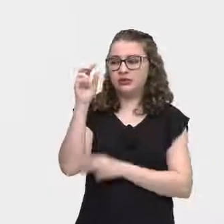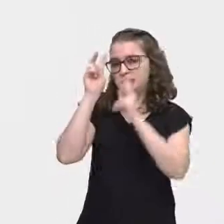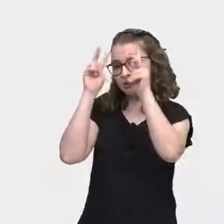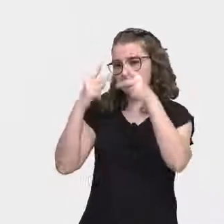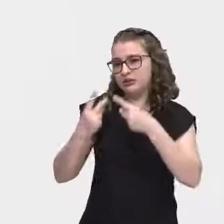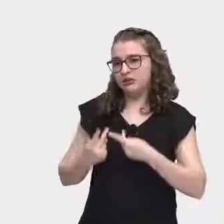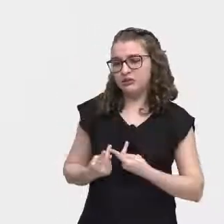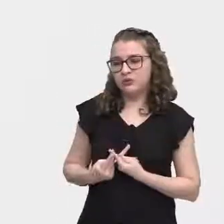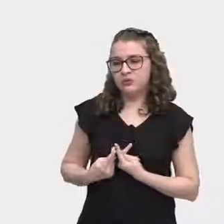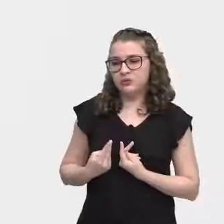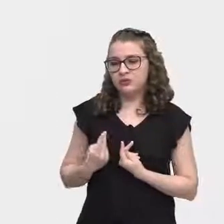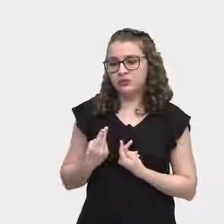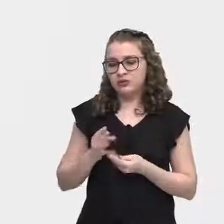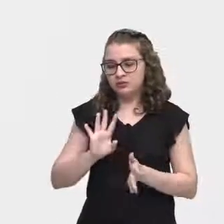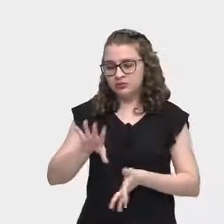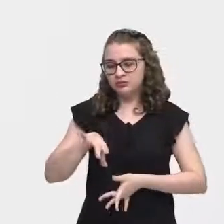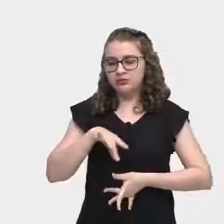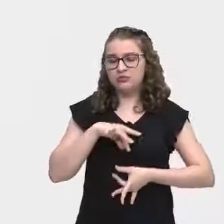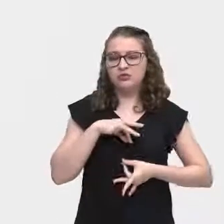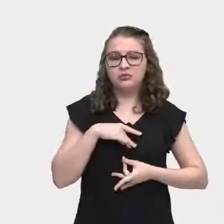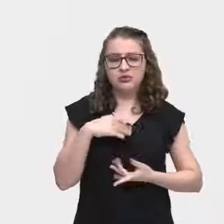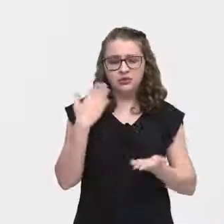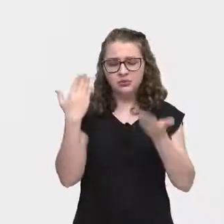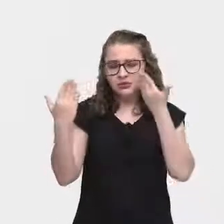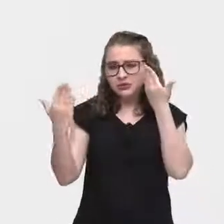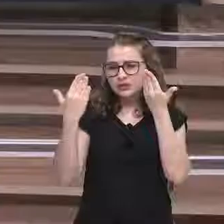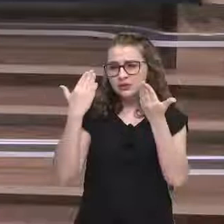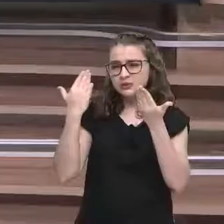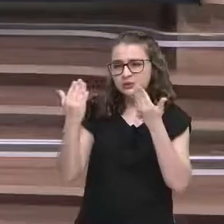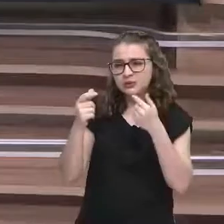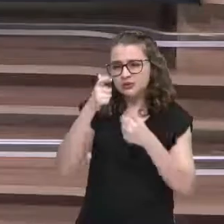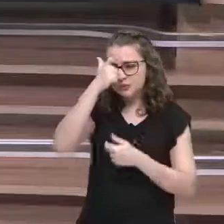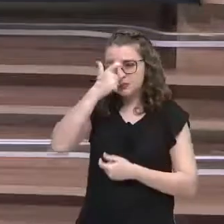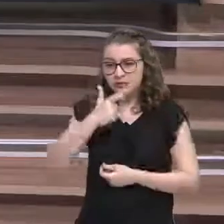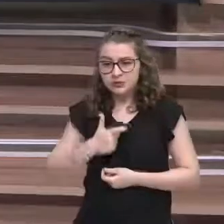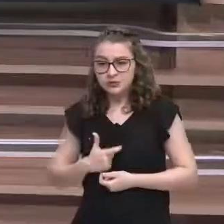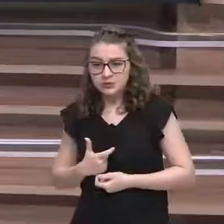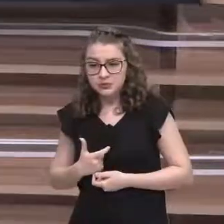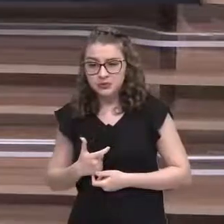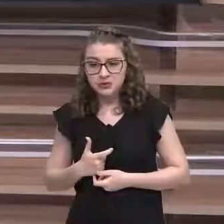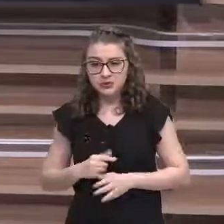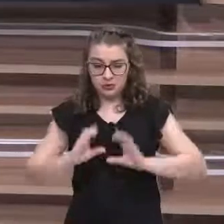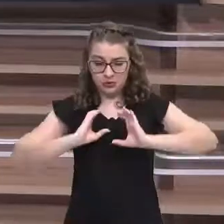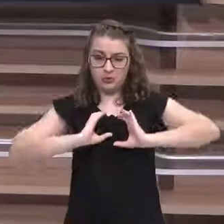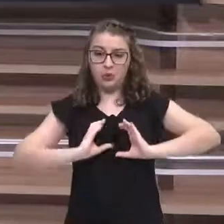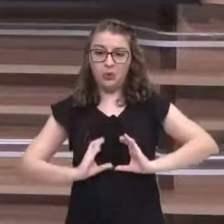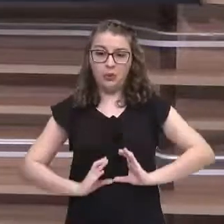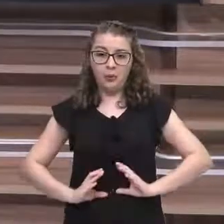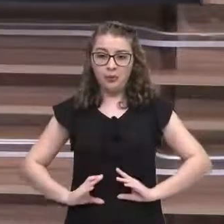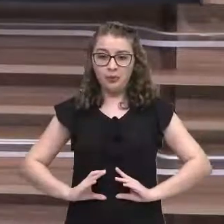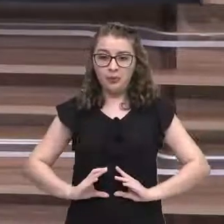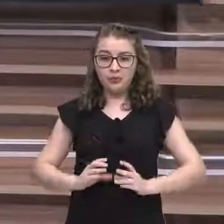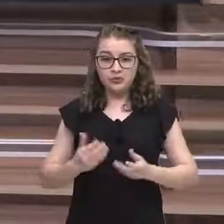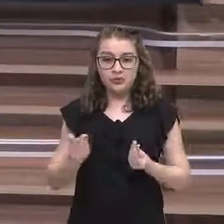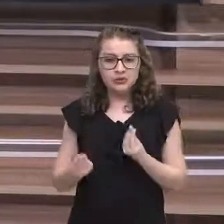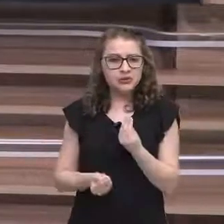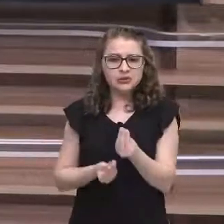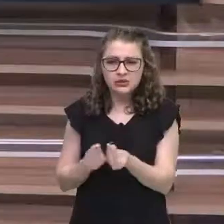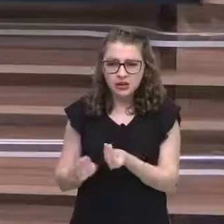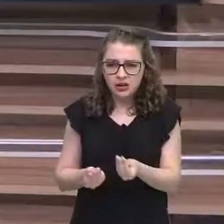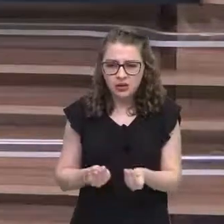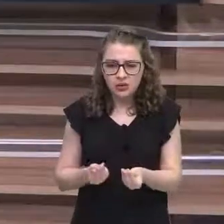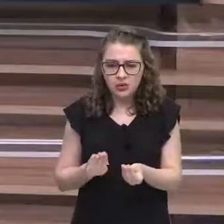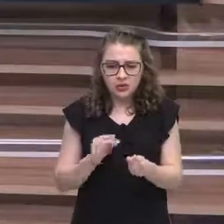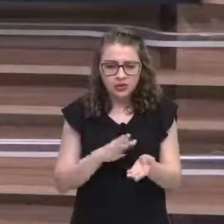a espiritualidade, para a psicologia humana, para o comportamento humano, né?